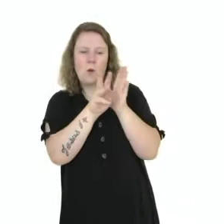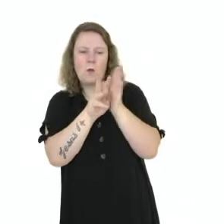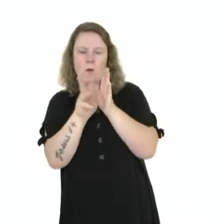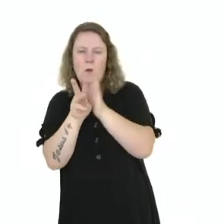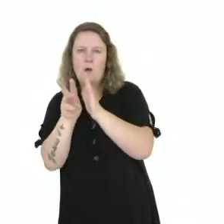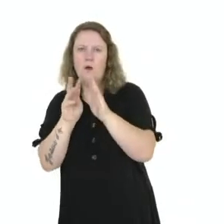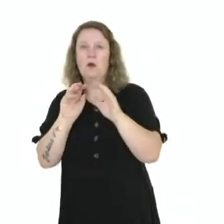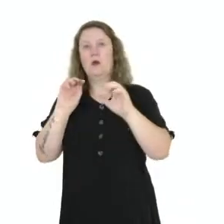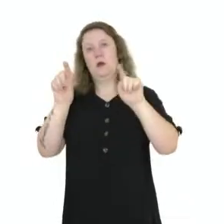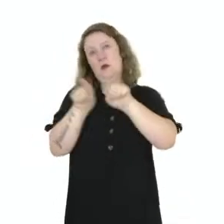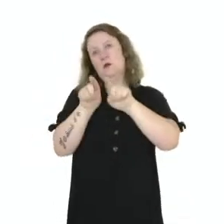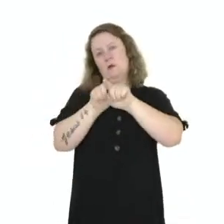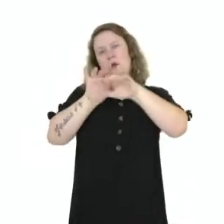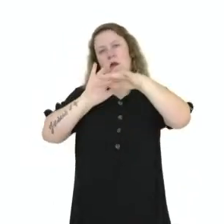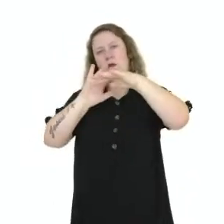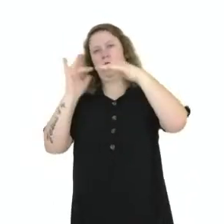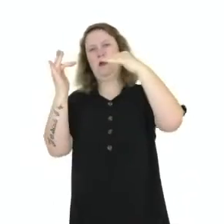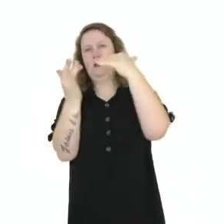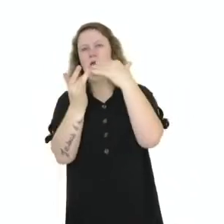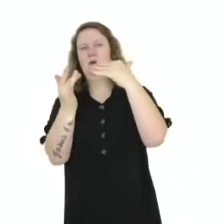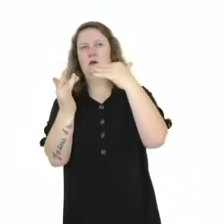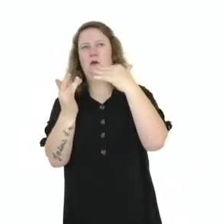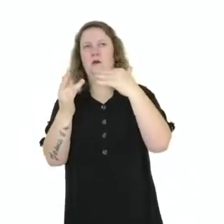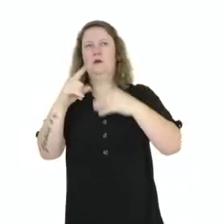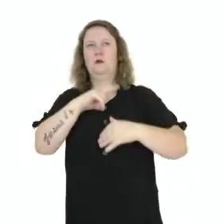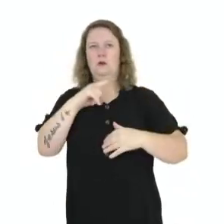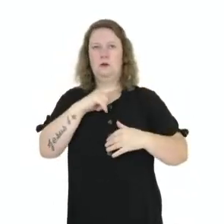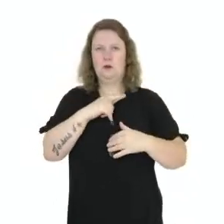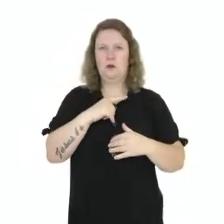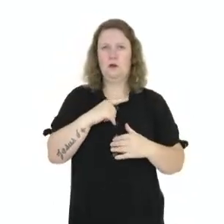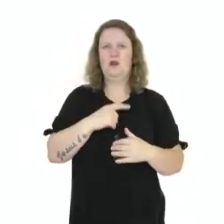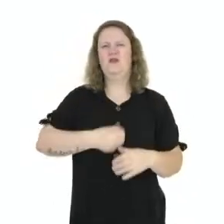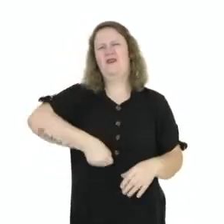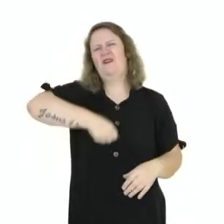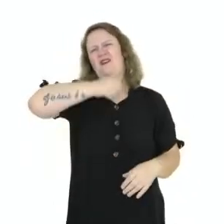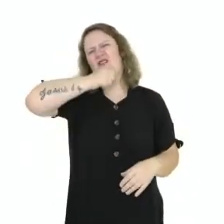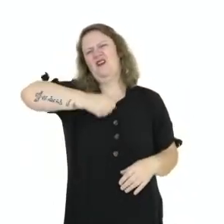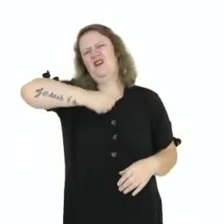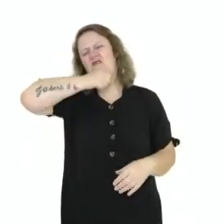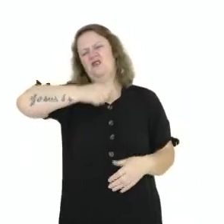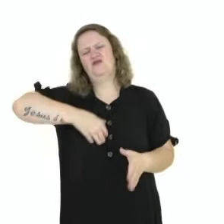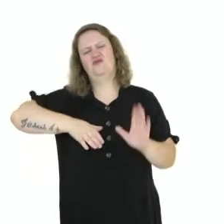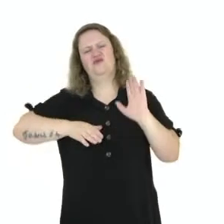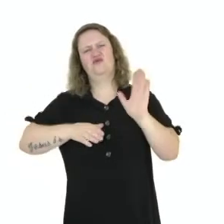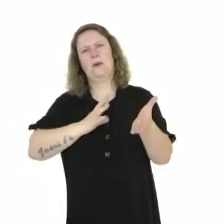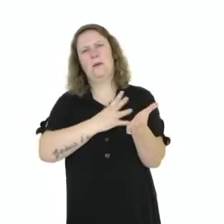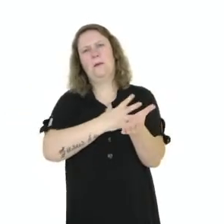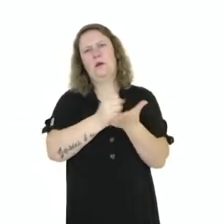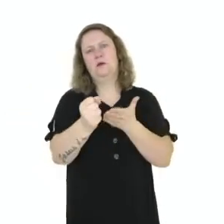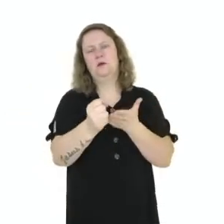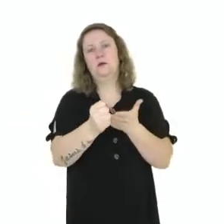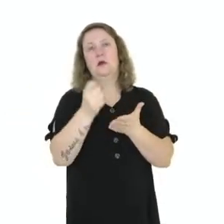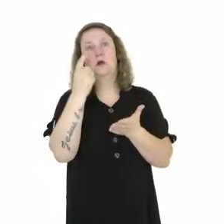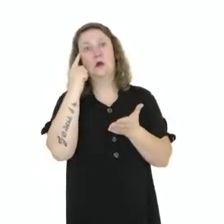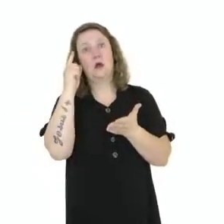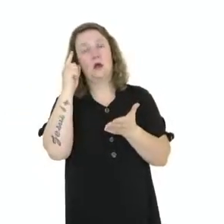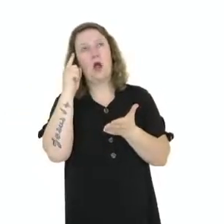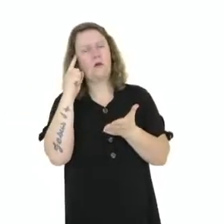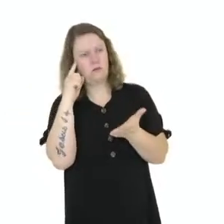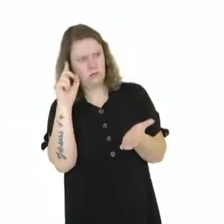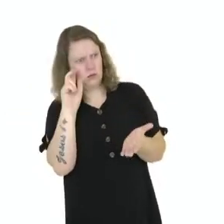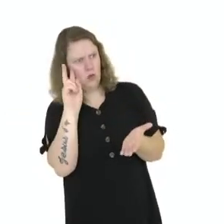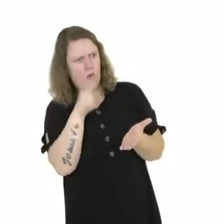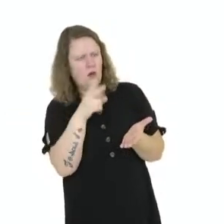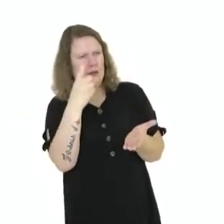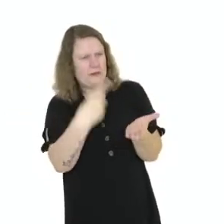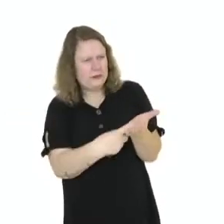redes sociais. Algumas são notícias velhas. Quando vamos checar as datas e horários, vemos que